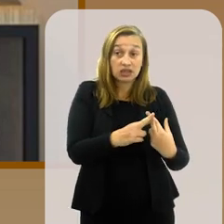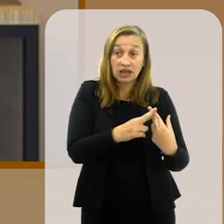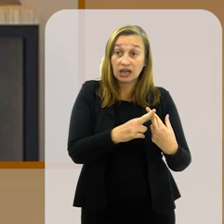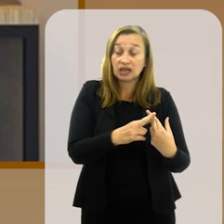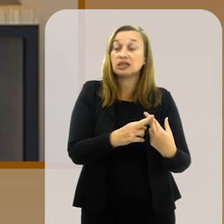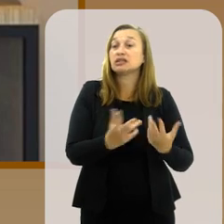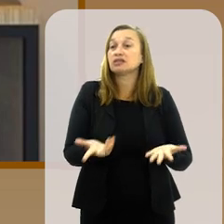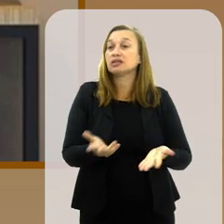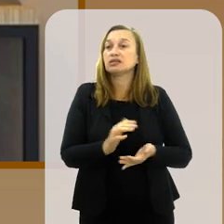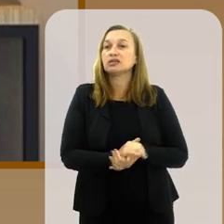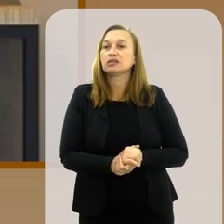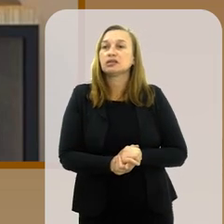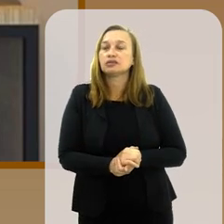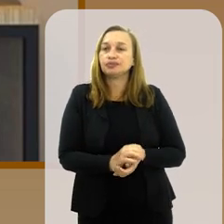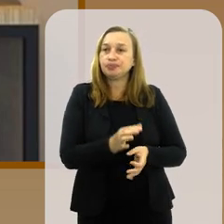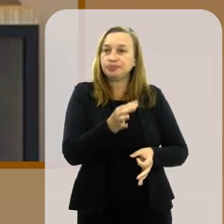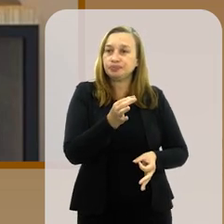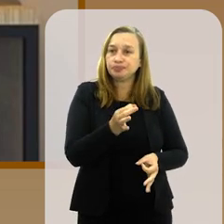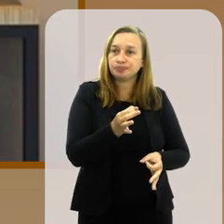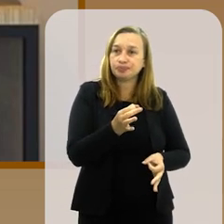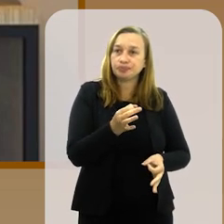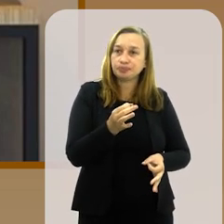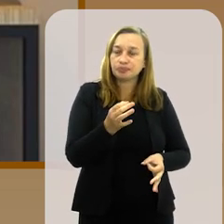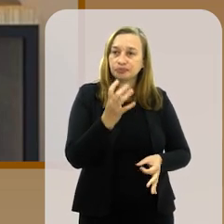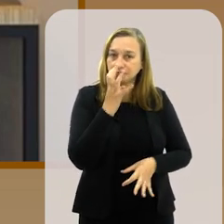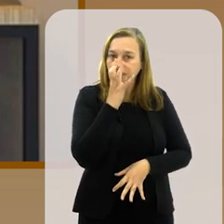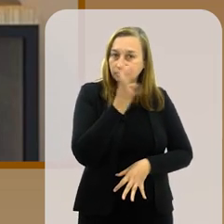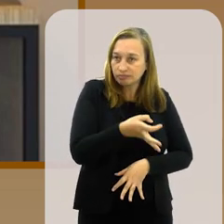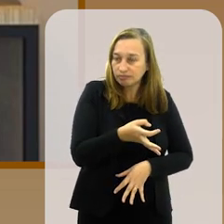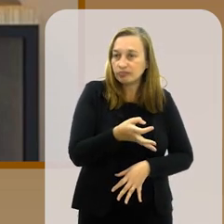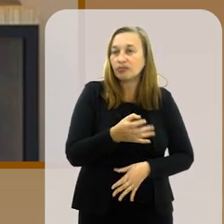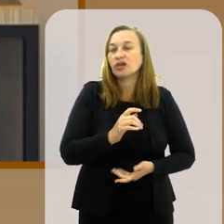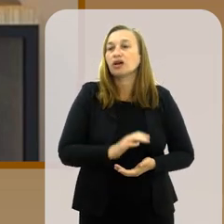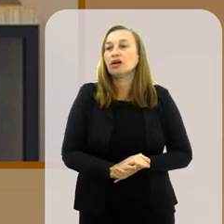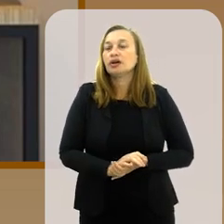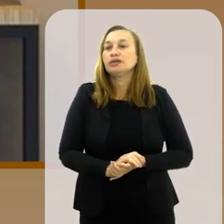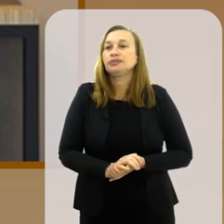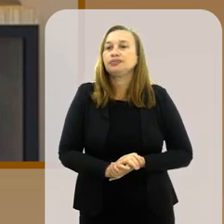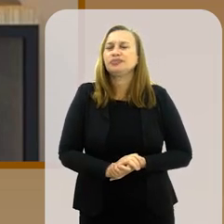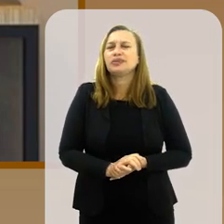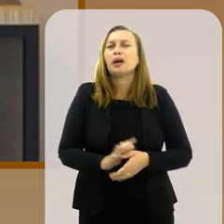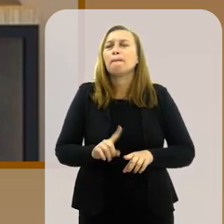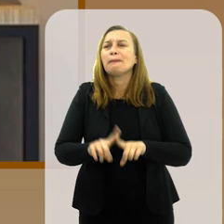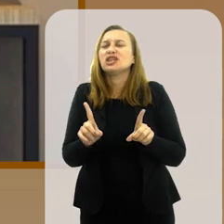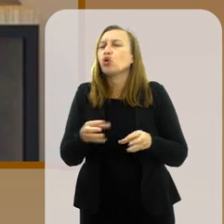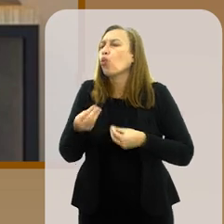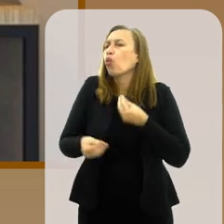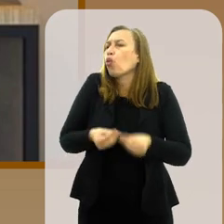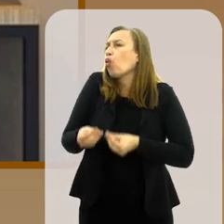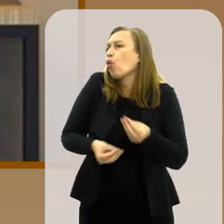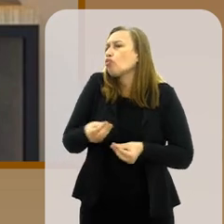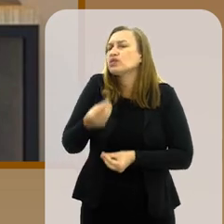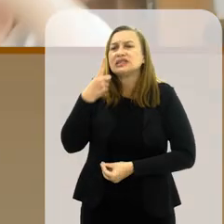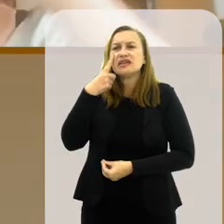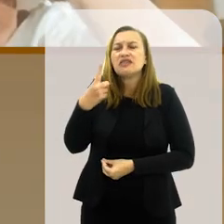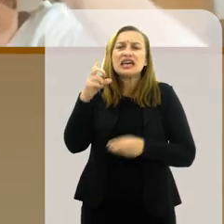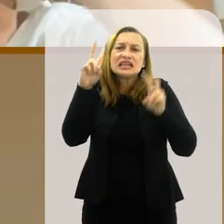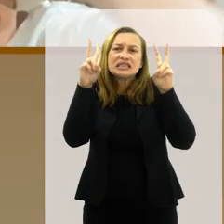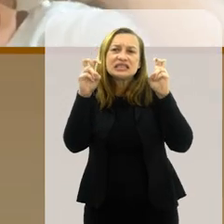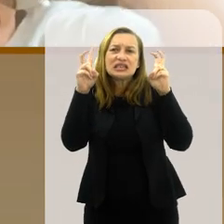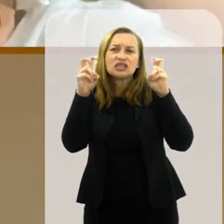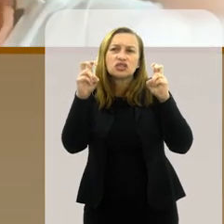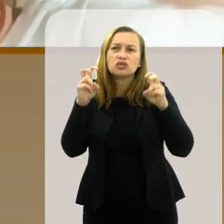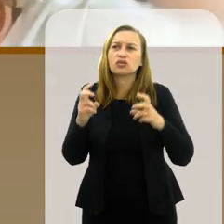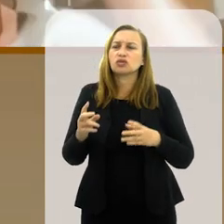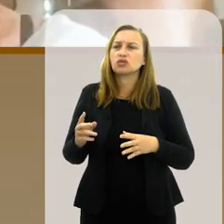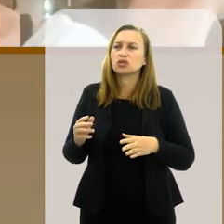responsáveis, inclusive, né, vão ser julgados, enfim. Mas como é que você vê